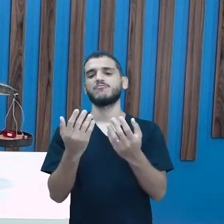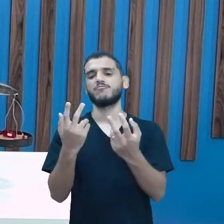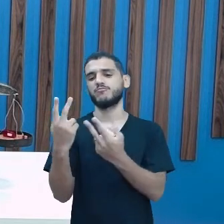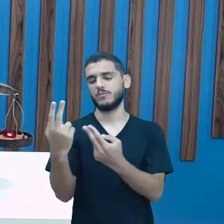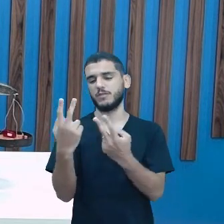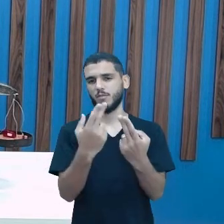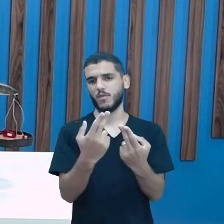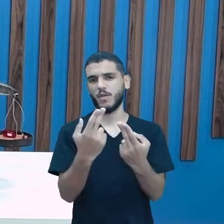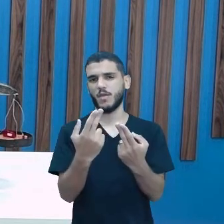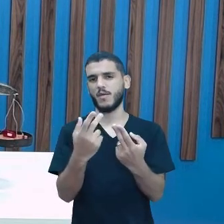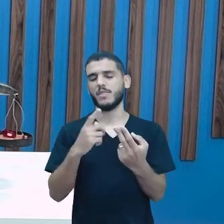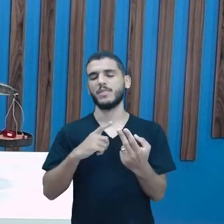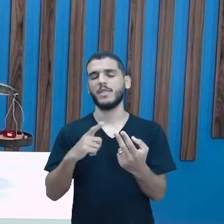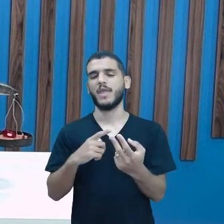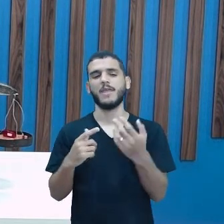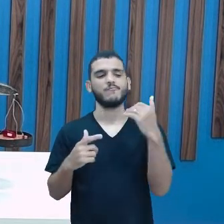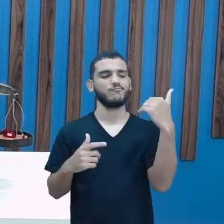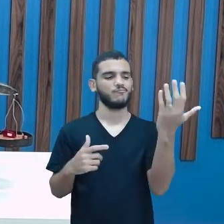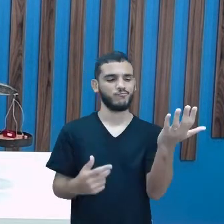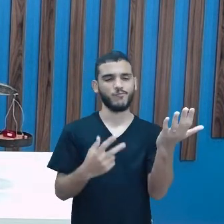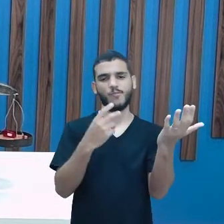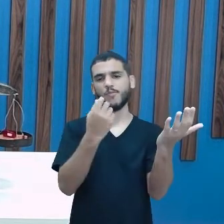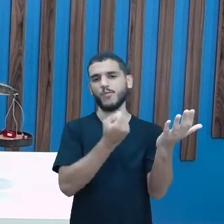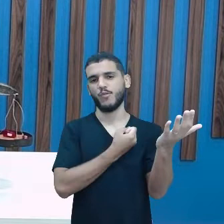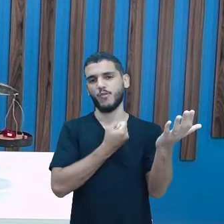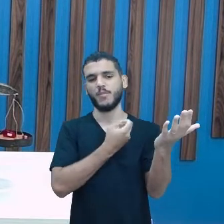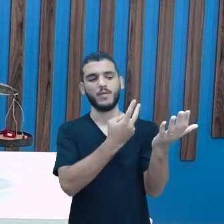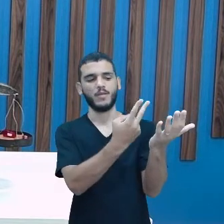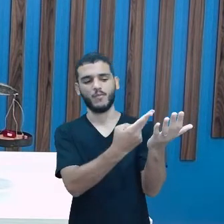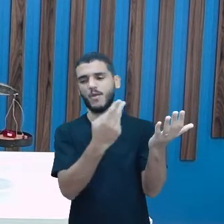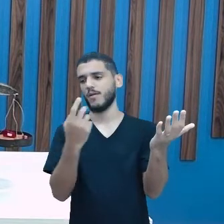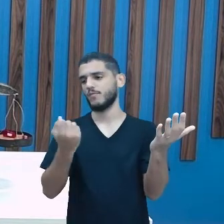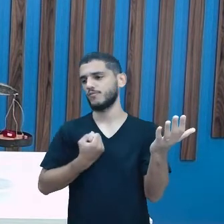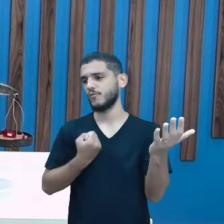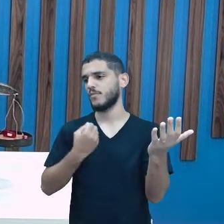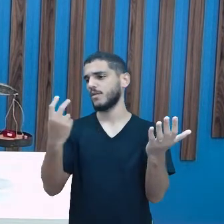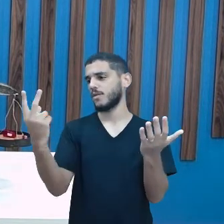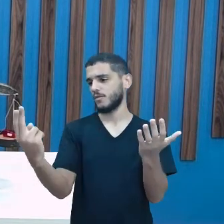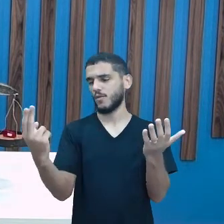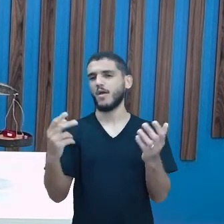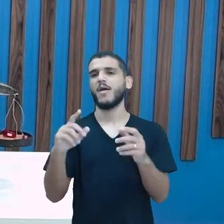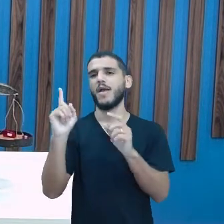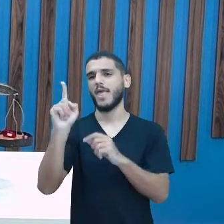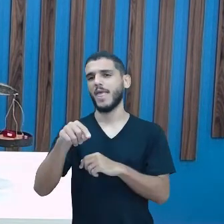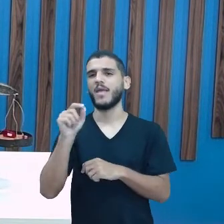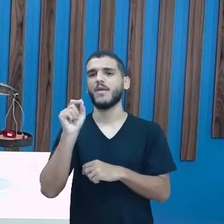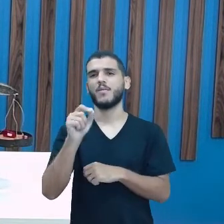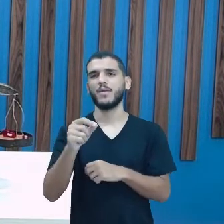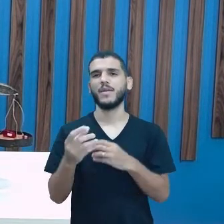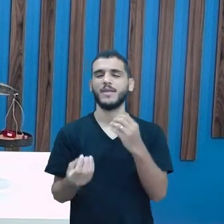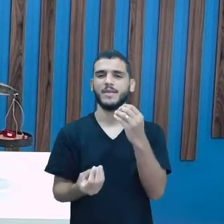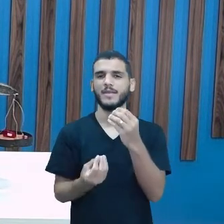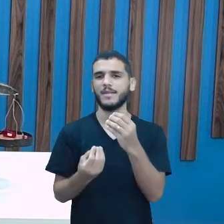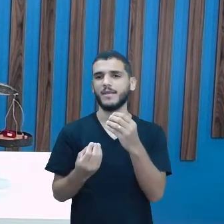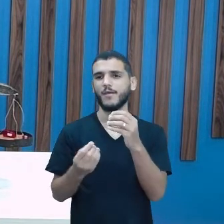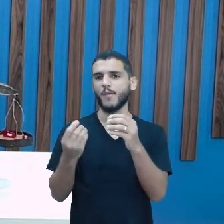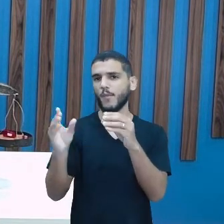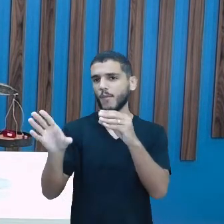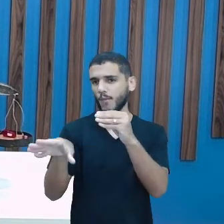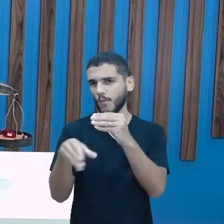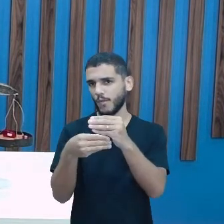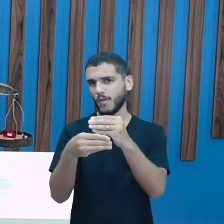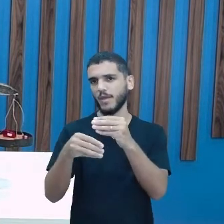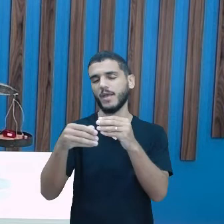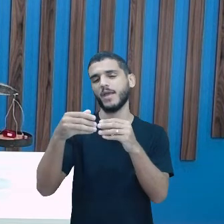equivalente, ter a mesma quantidade dos dois lados, é acrescentar aqui o mais 2. Então, quando